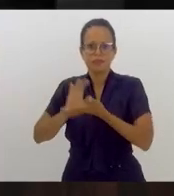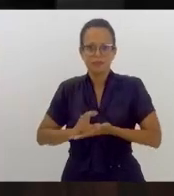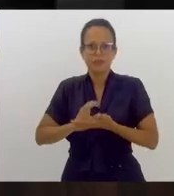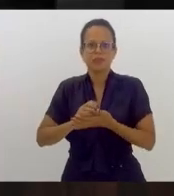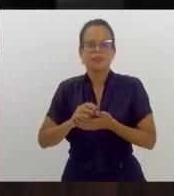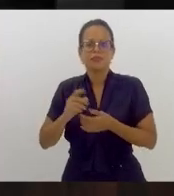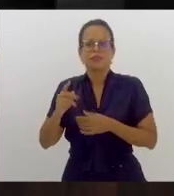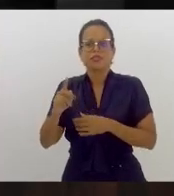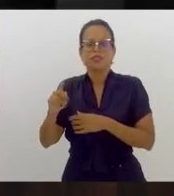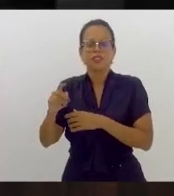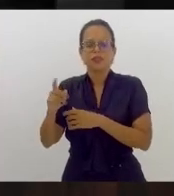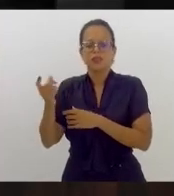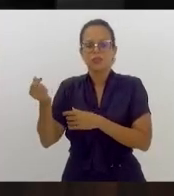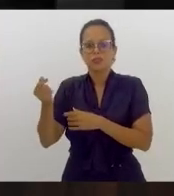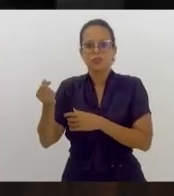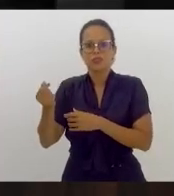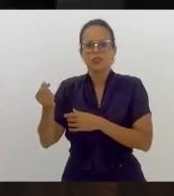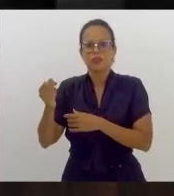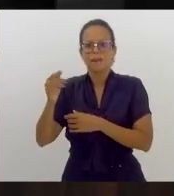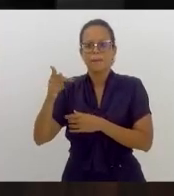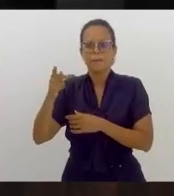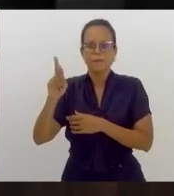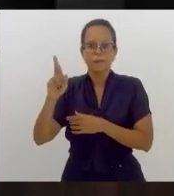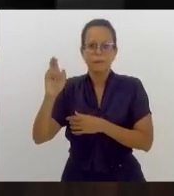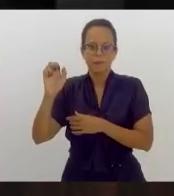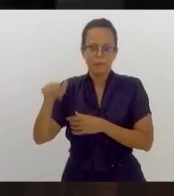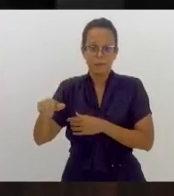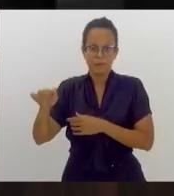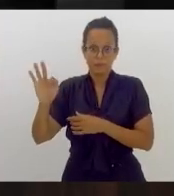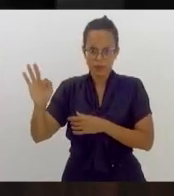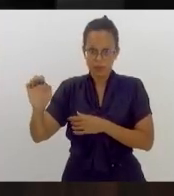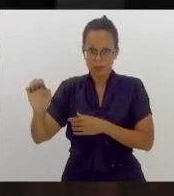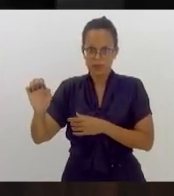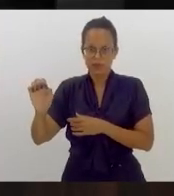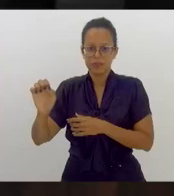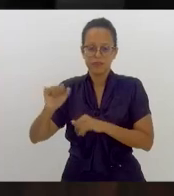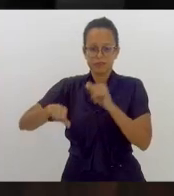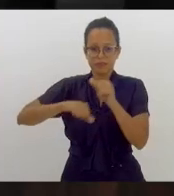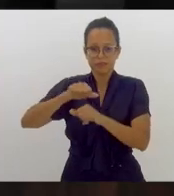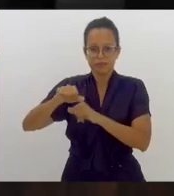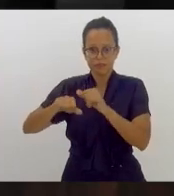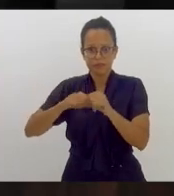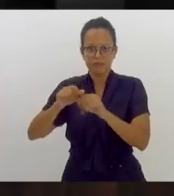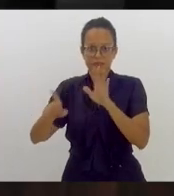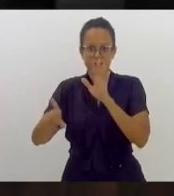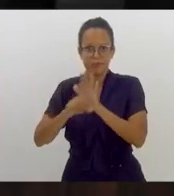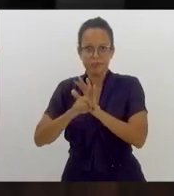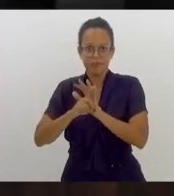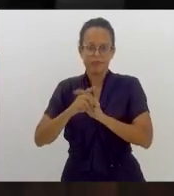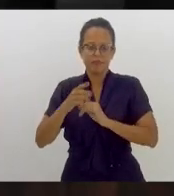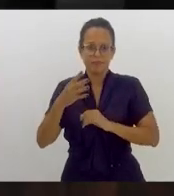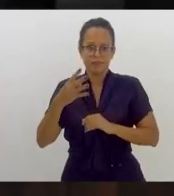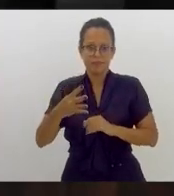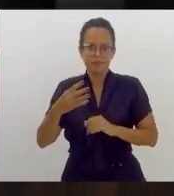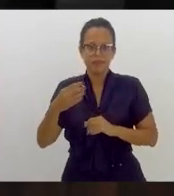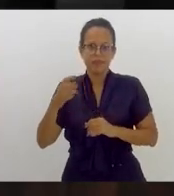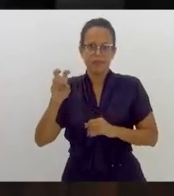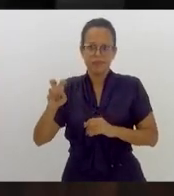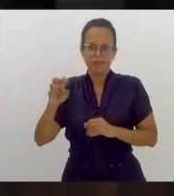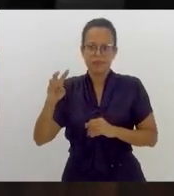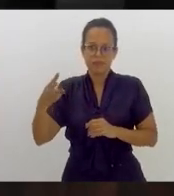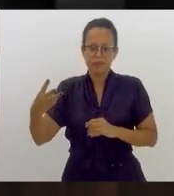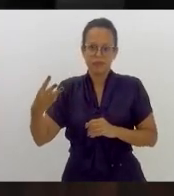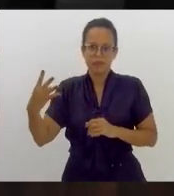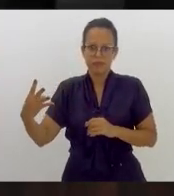Municípios Fluminense, PREINF, alterado pela lei, altera a lei estadual 4534, de